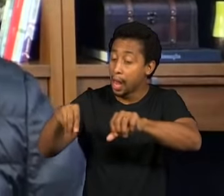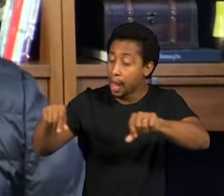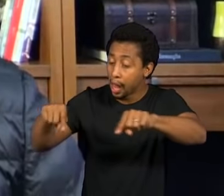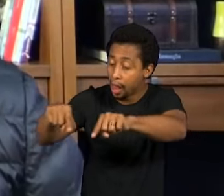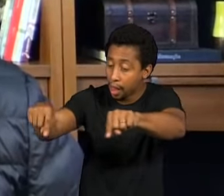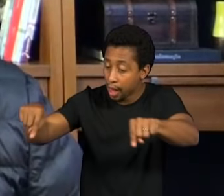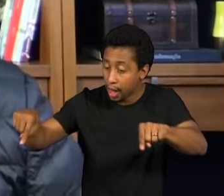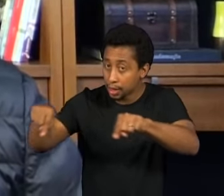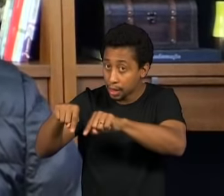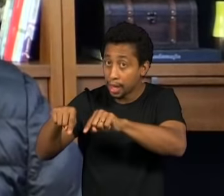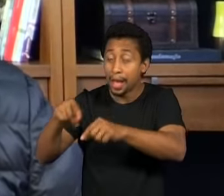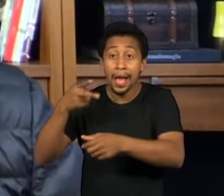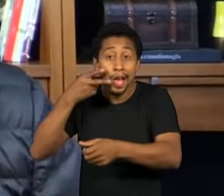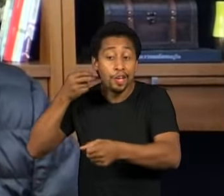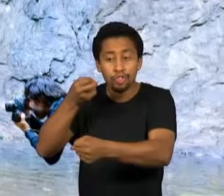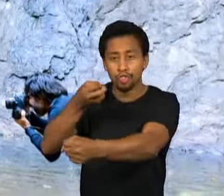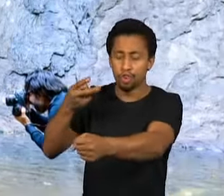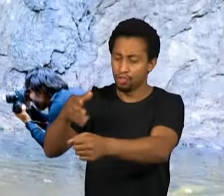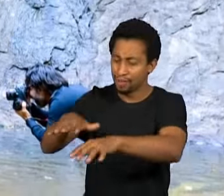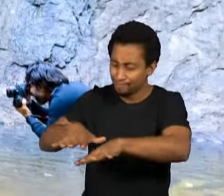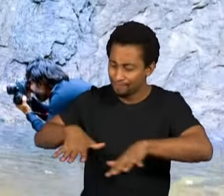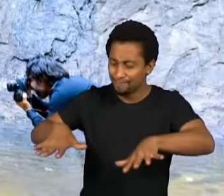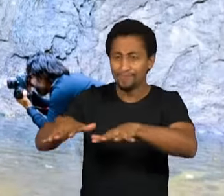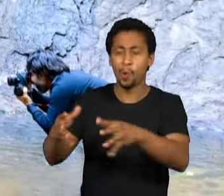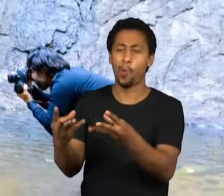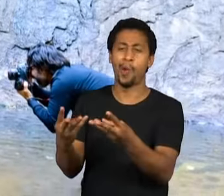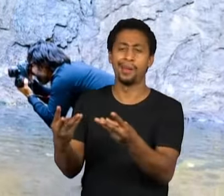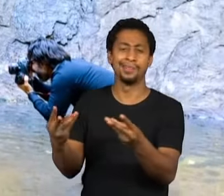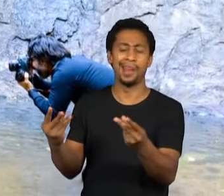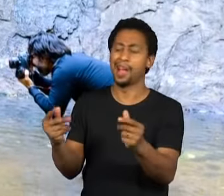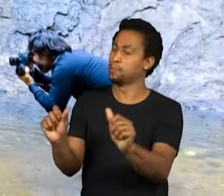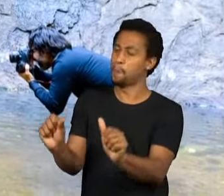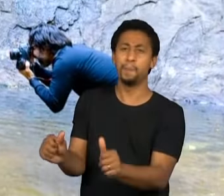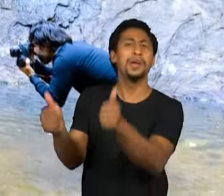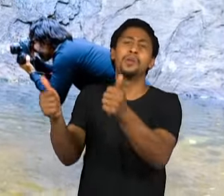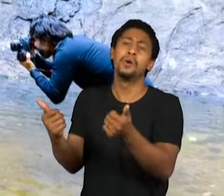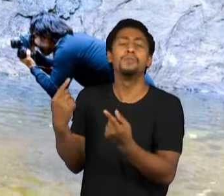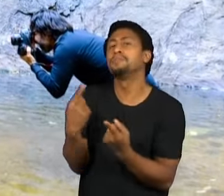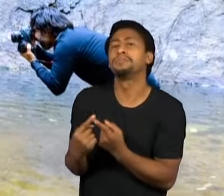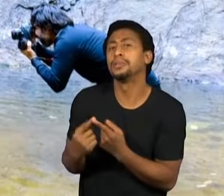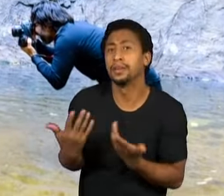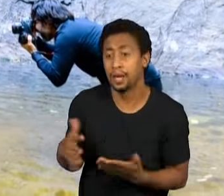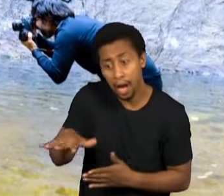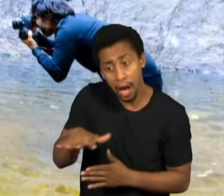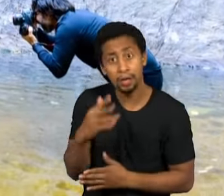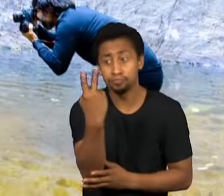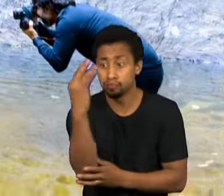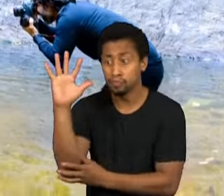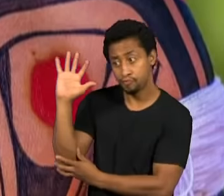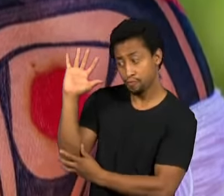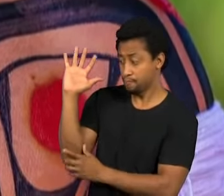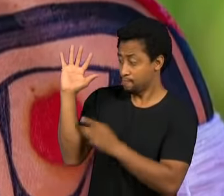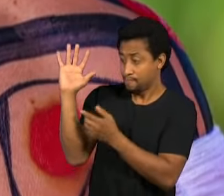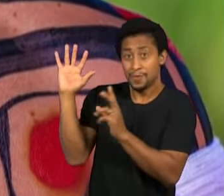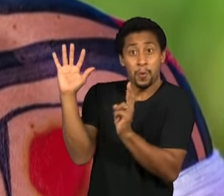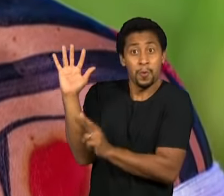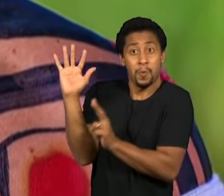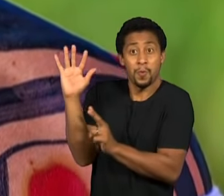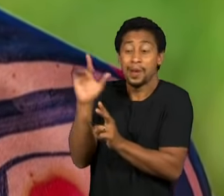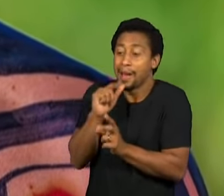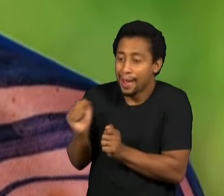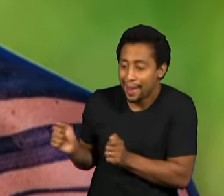Porque elas são as terras que são preservadas. Onde tem as madeiras, onde tem os rios, o minério. E ali